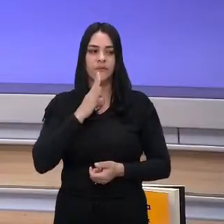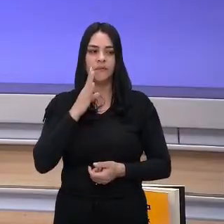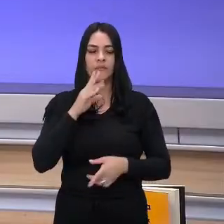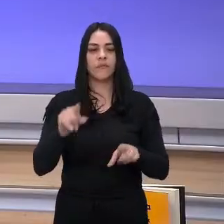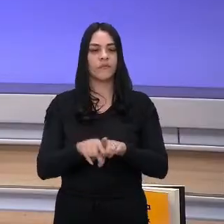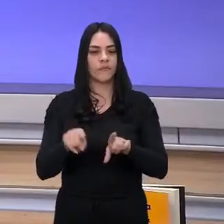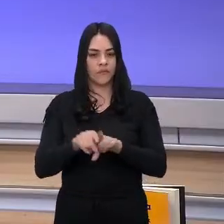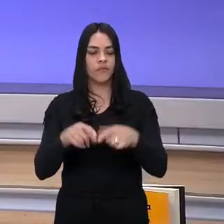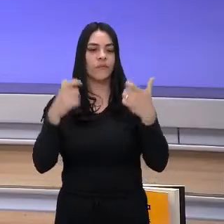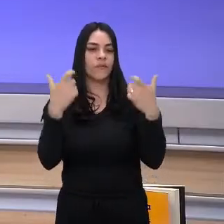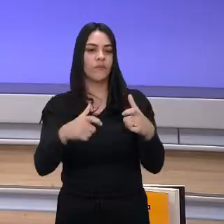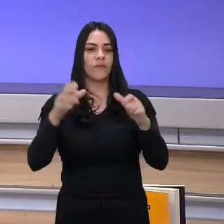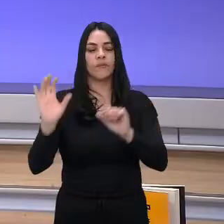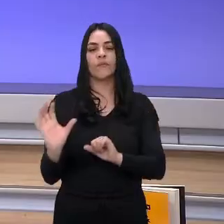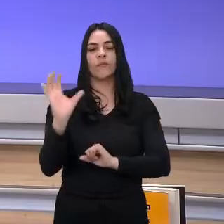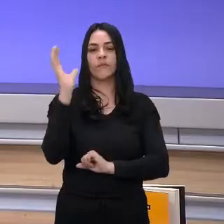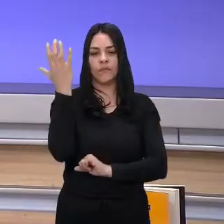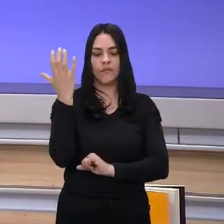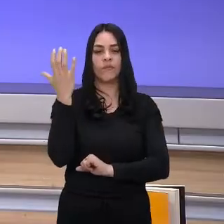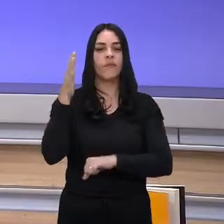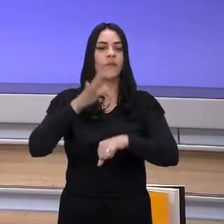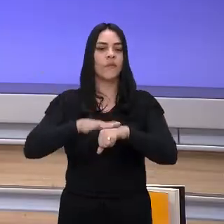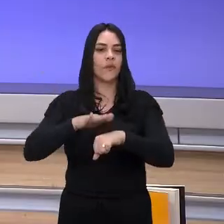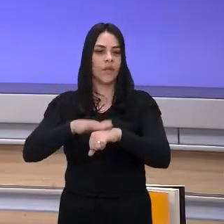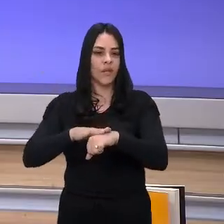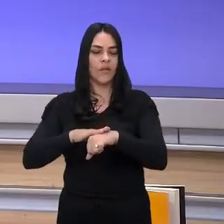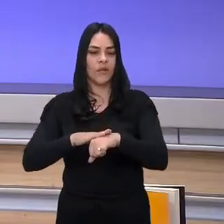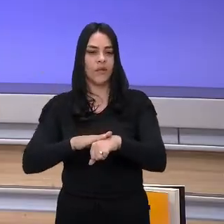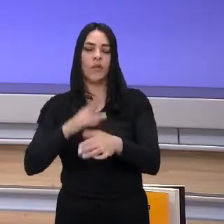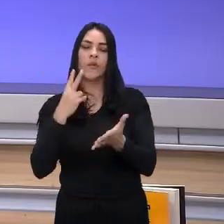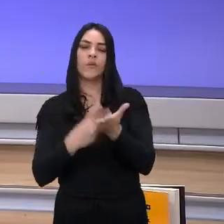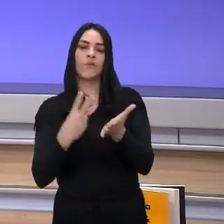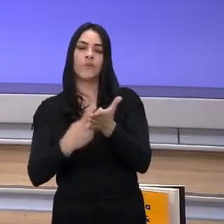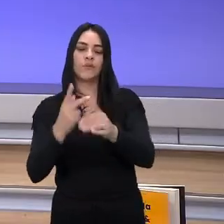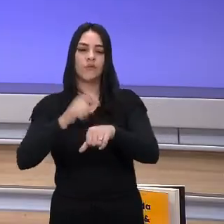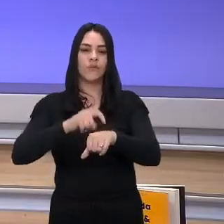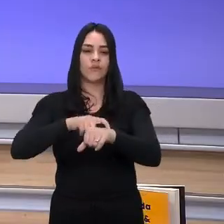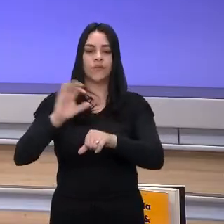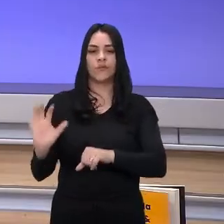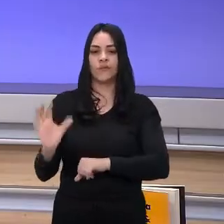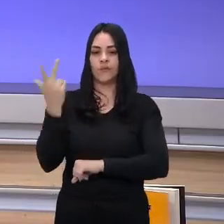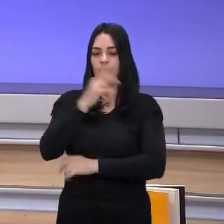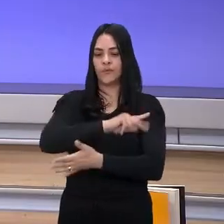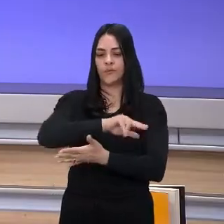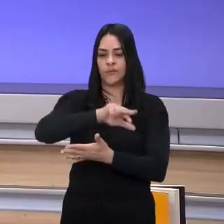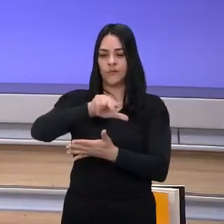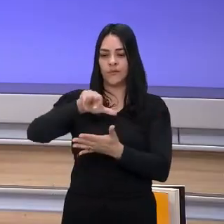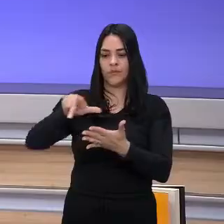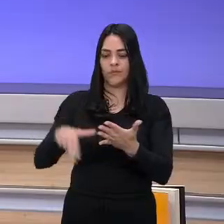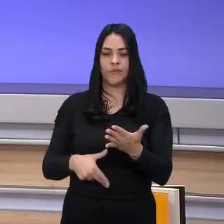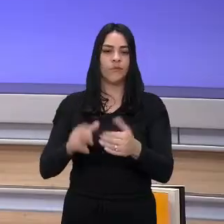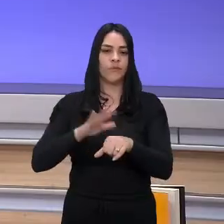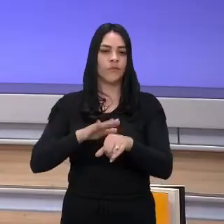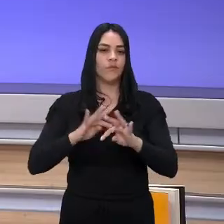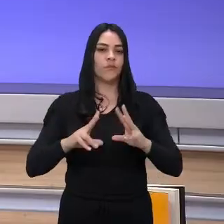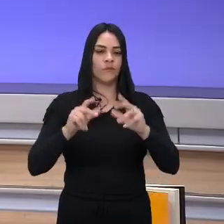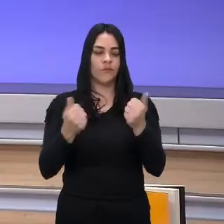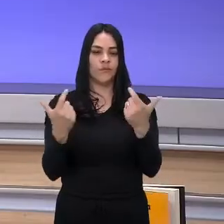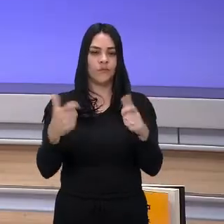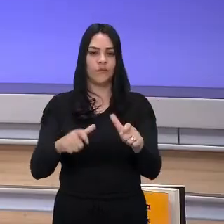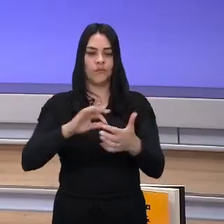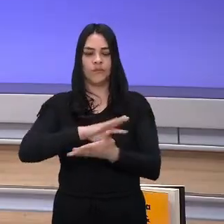porque onde está acontecendo uma ação, no mesmo momento está acontecendo diversas ações em todo o local do